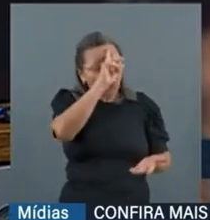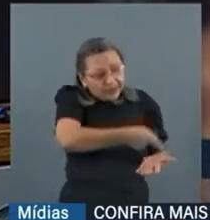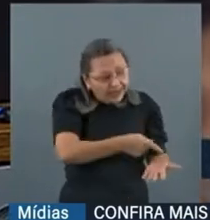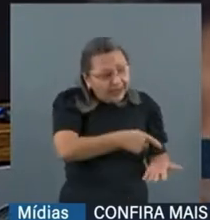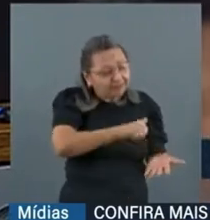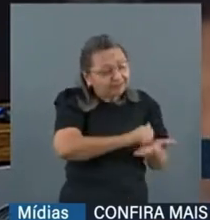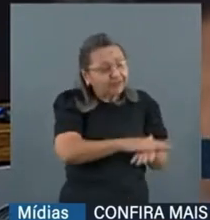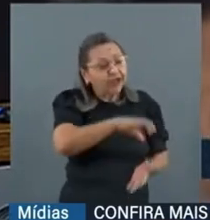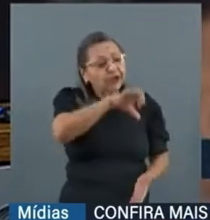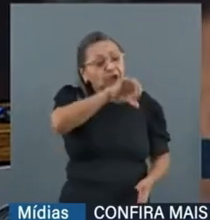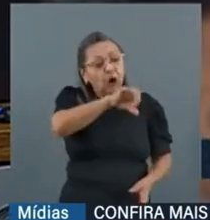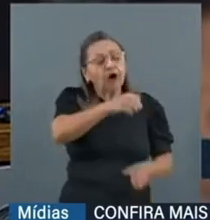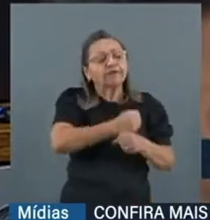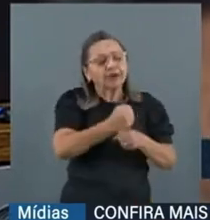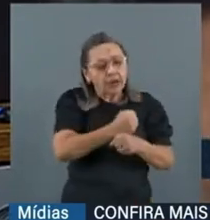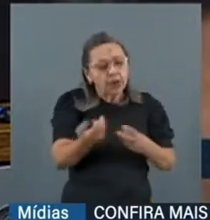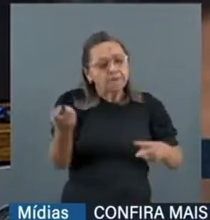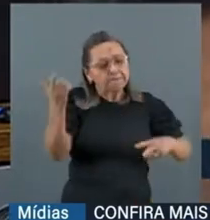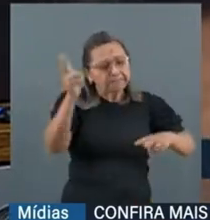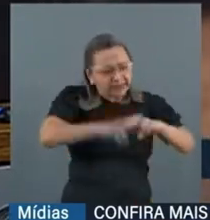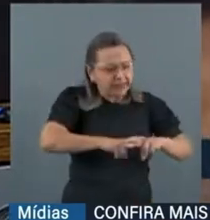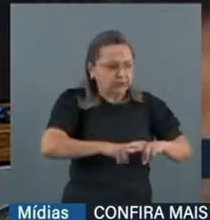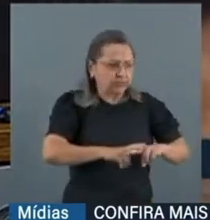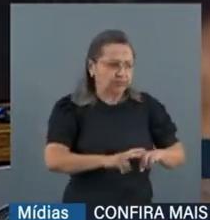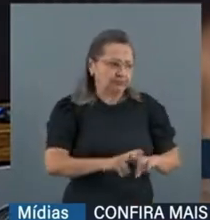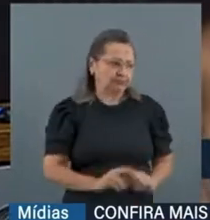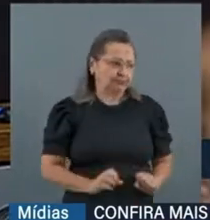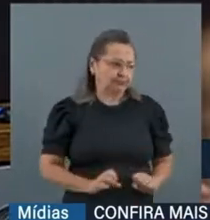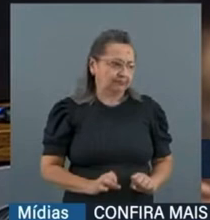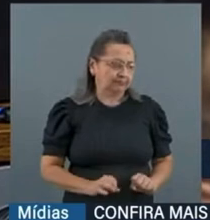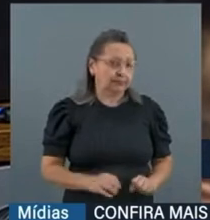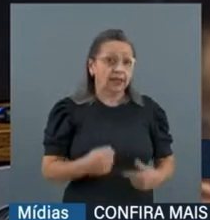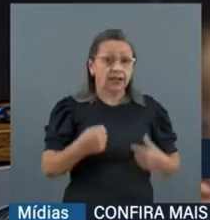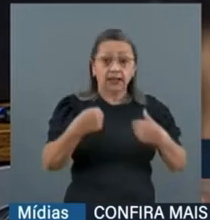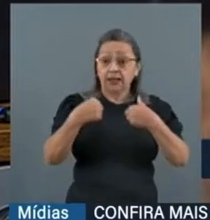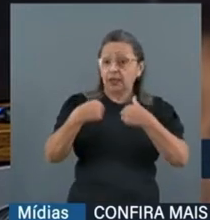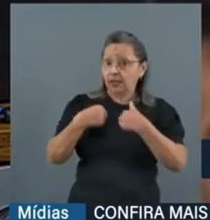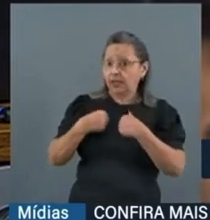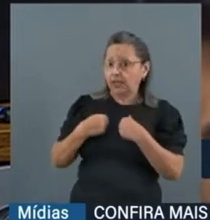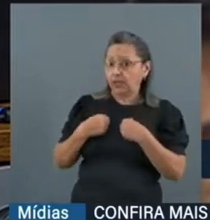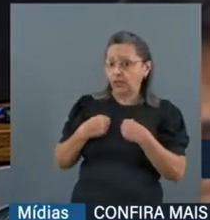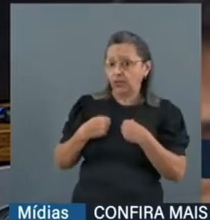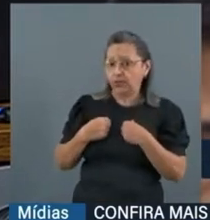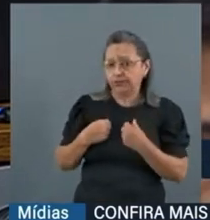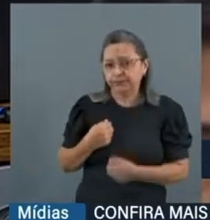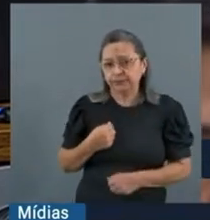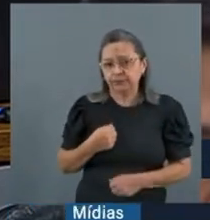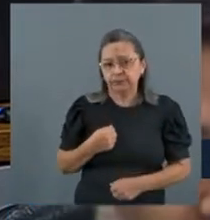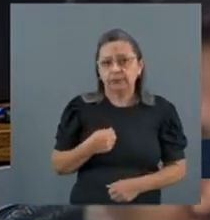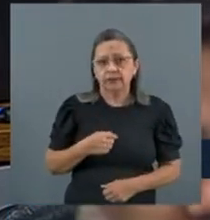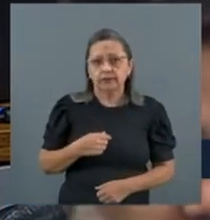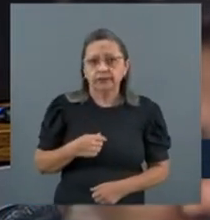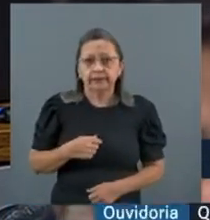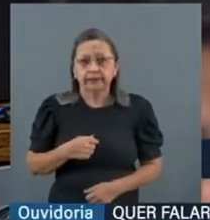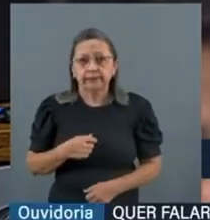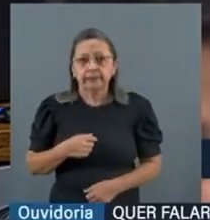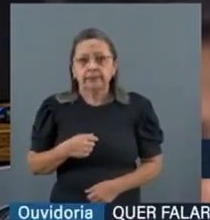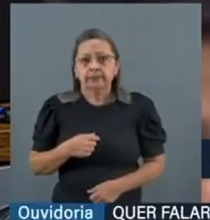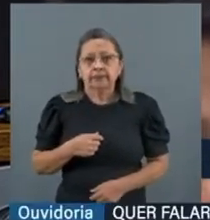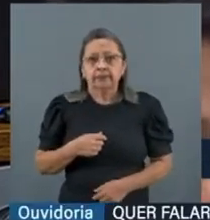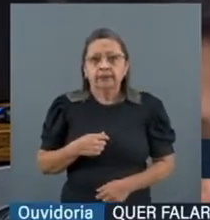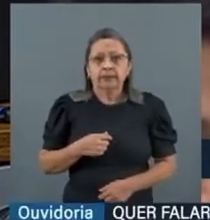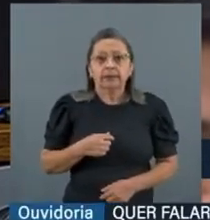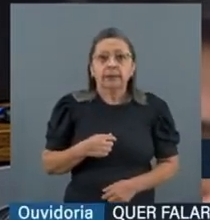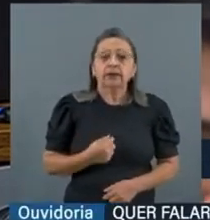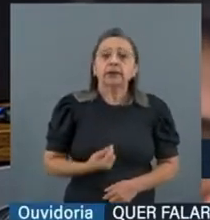em regime fechado e eu já faltando dois minutos para o meu tempo Seu Jorge